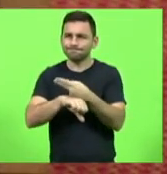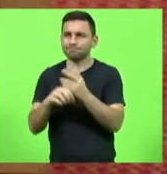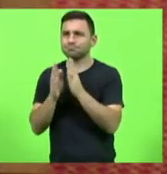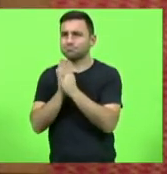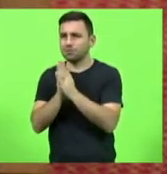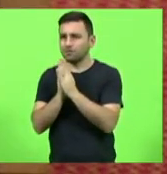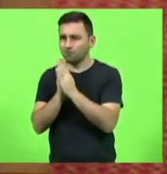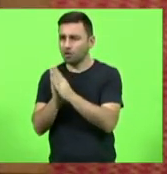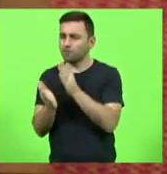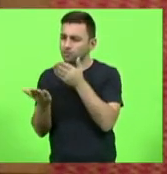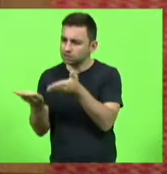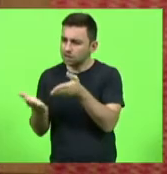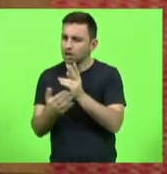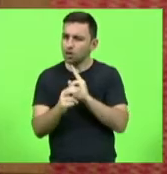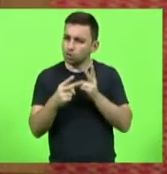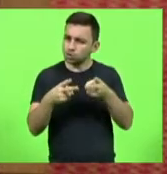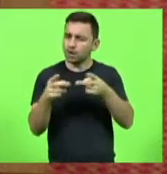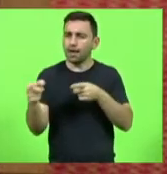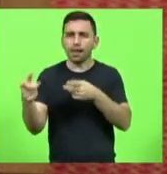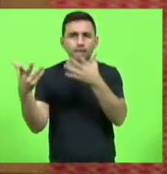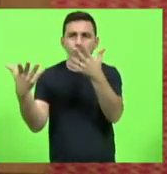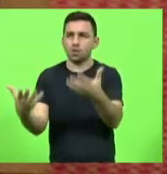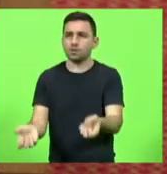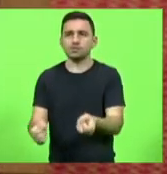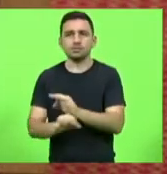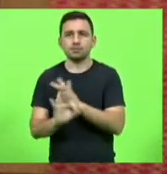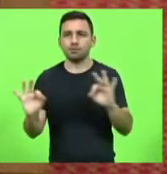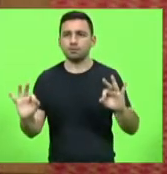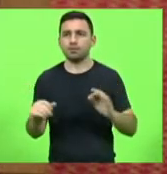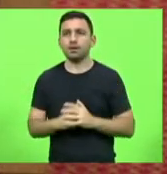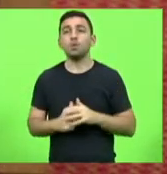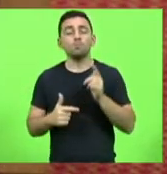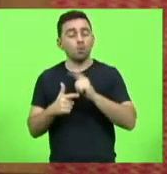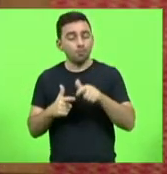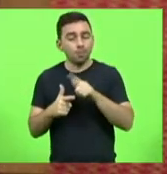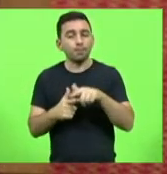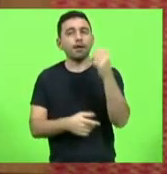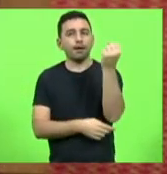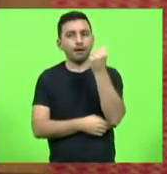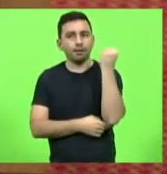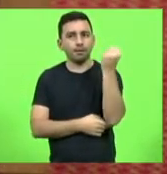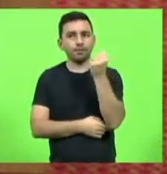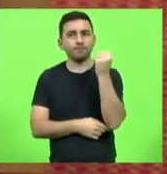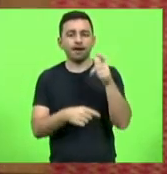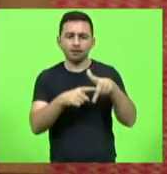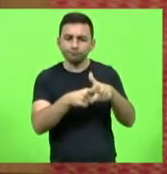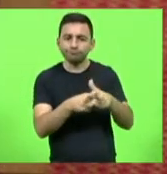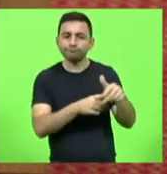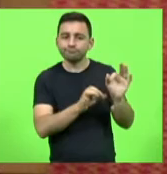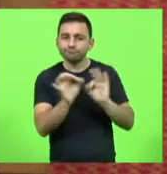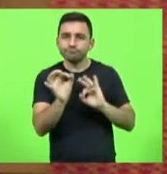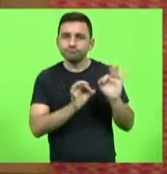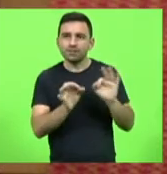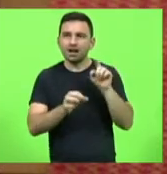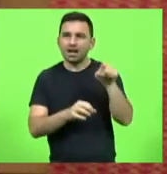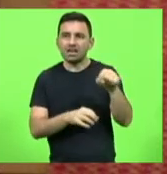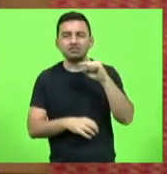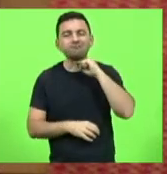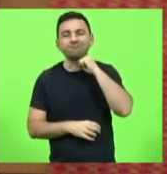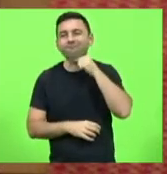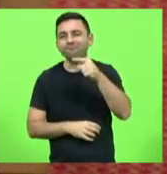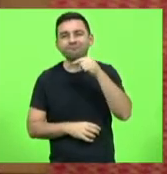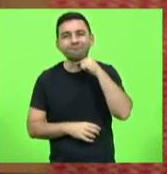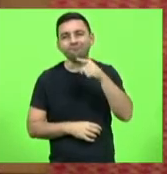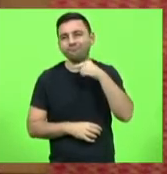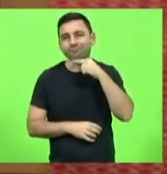ela continuar, e ela não aceitou. O problema é tão grave que fazer a manutenção não compensa para